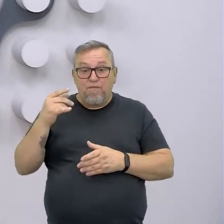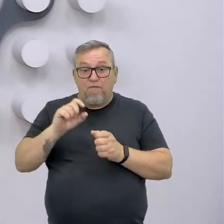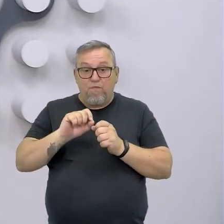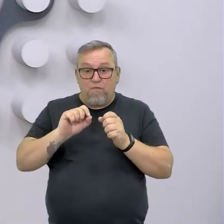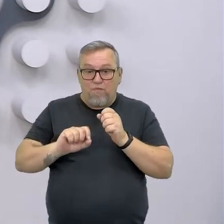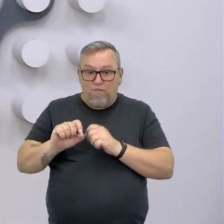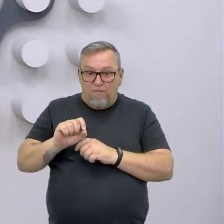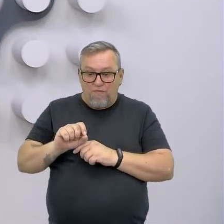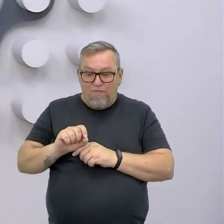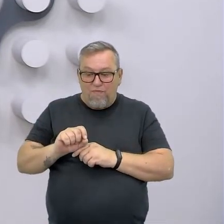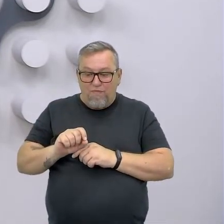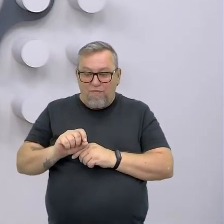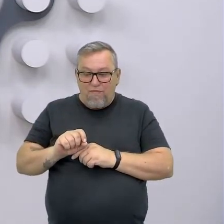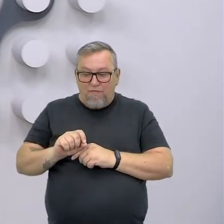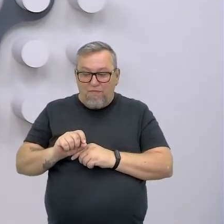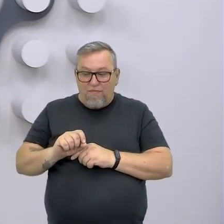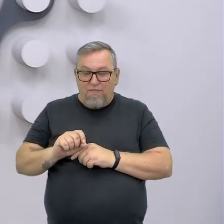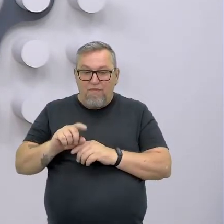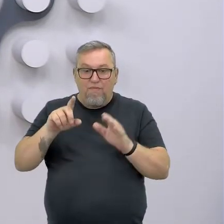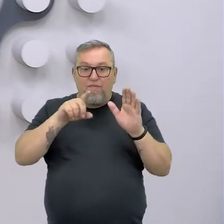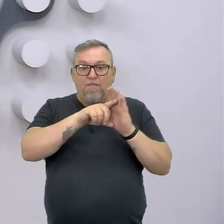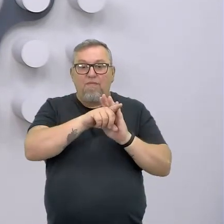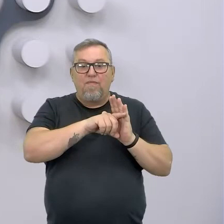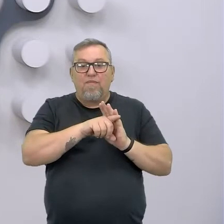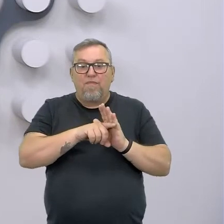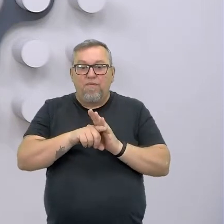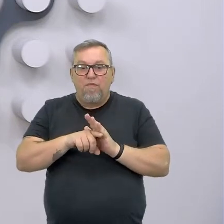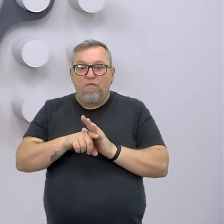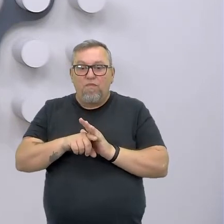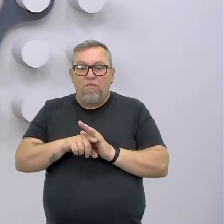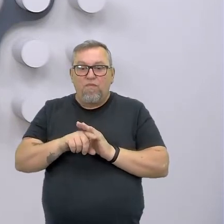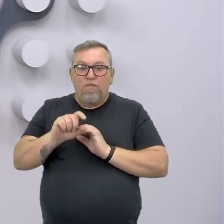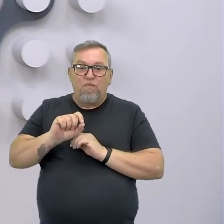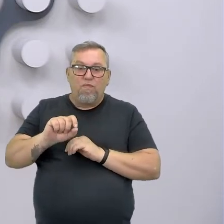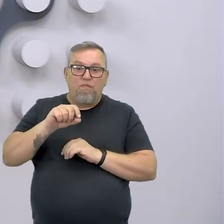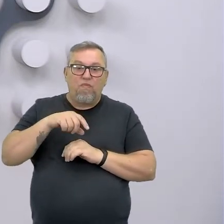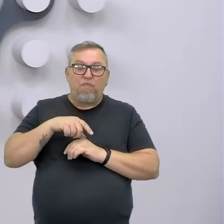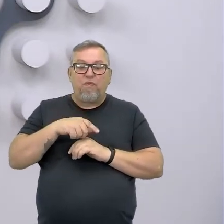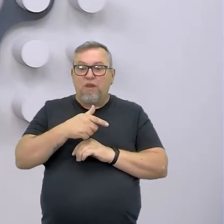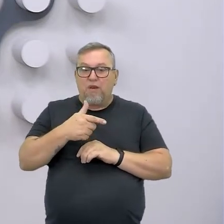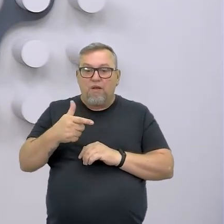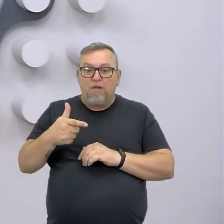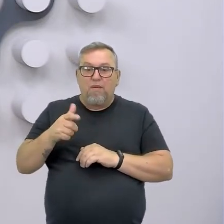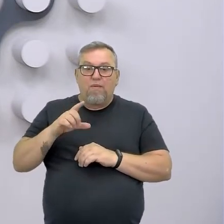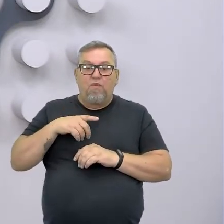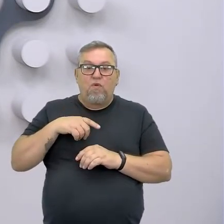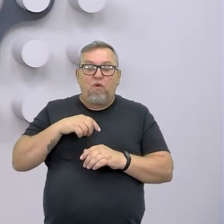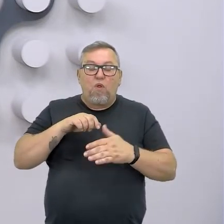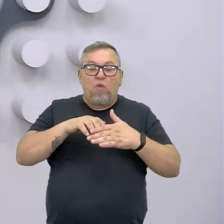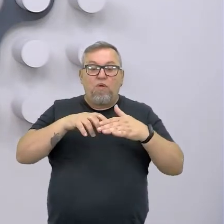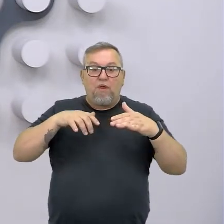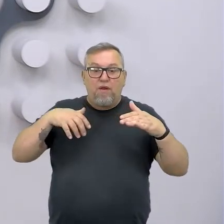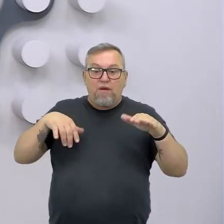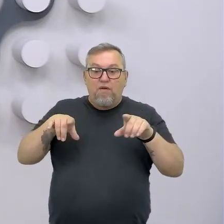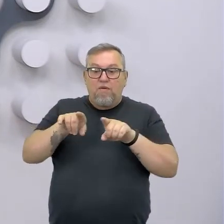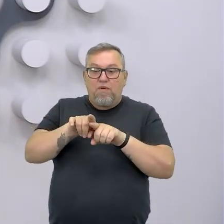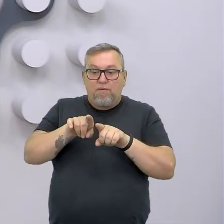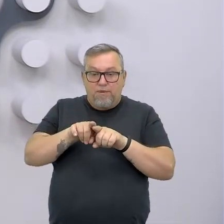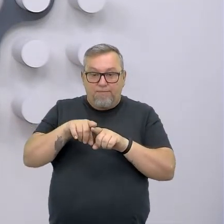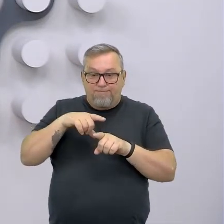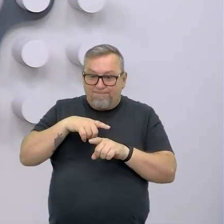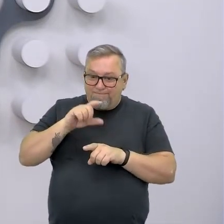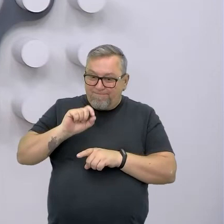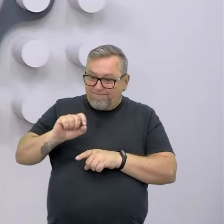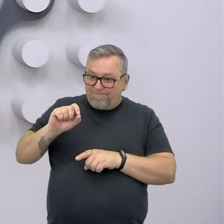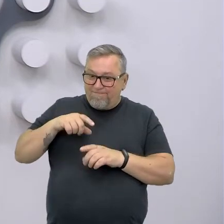que justamente? Essa pesquisa que não estão apenas nos arquivos, né? Então em vez de